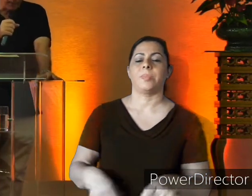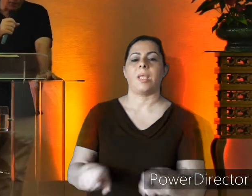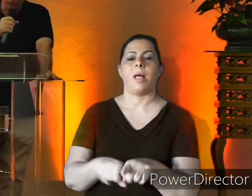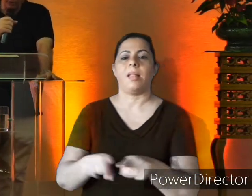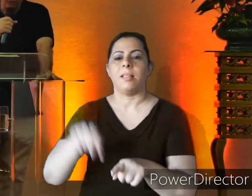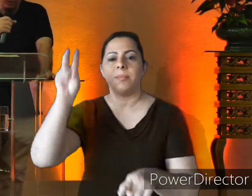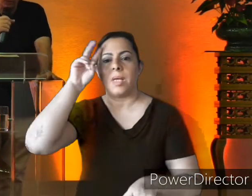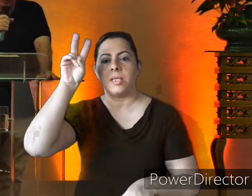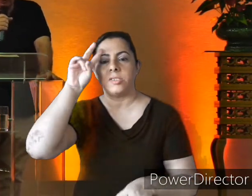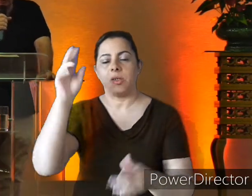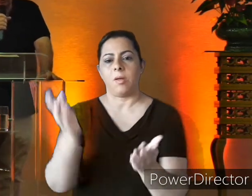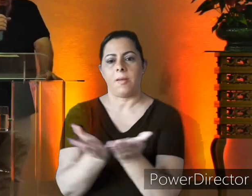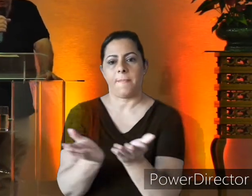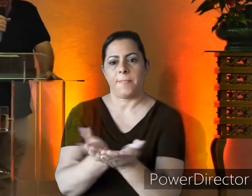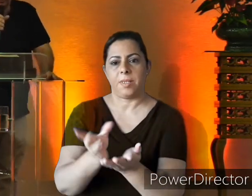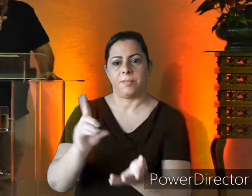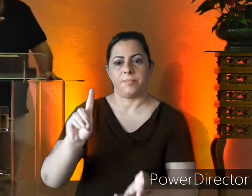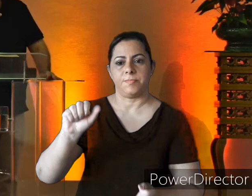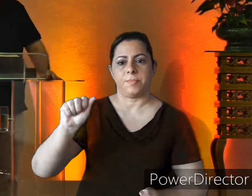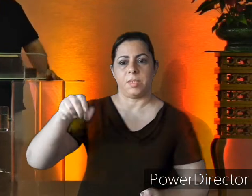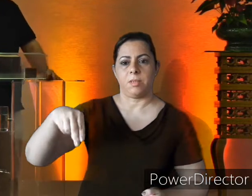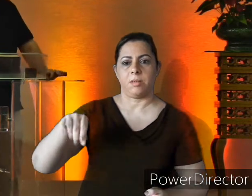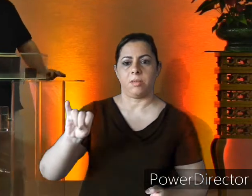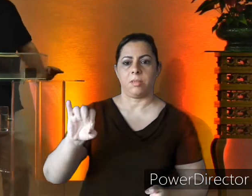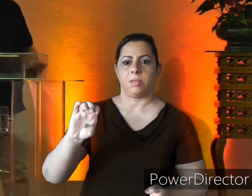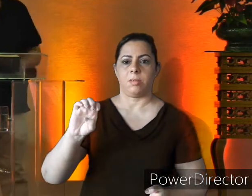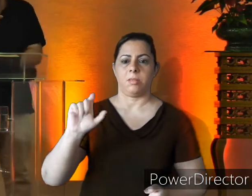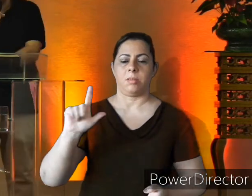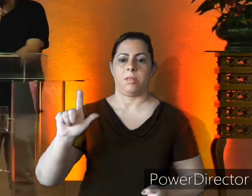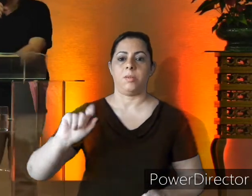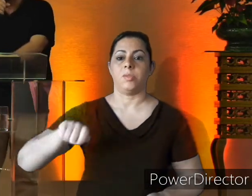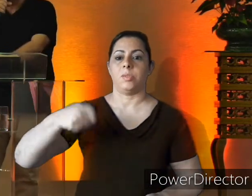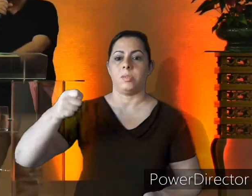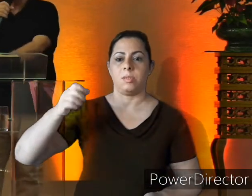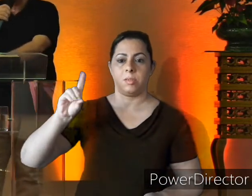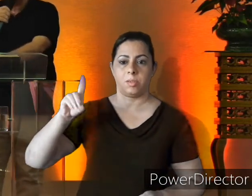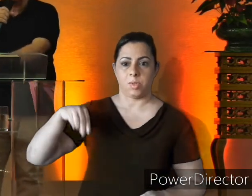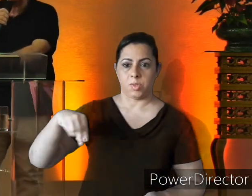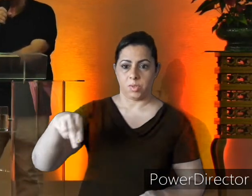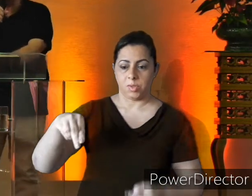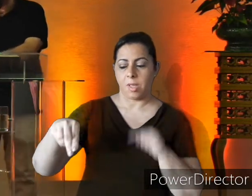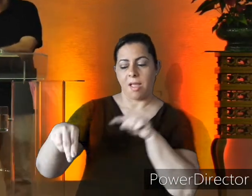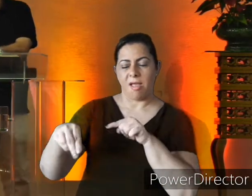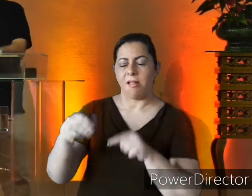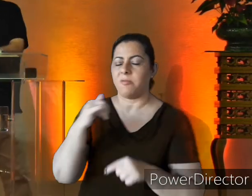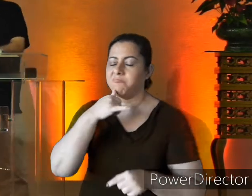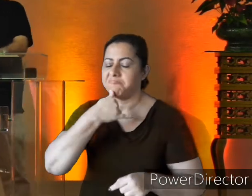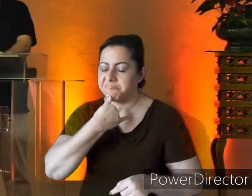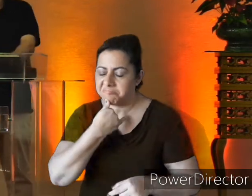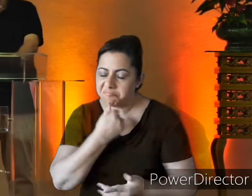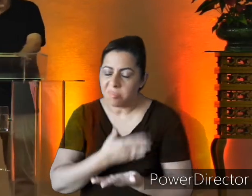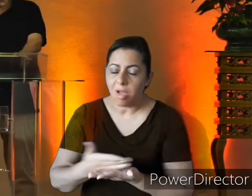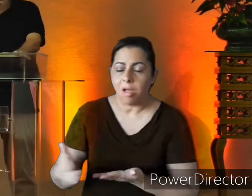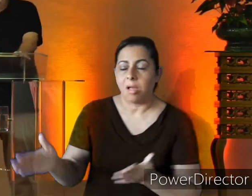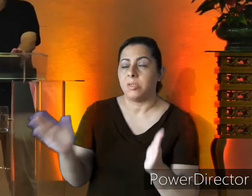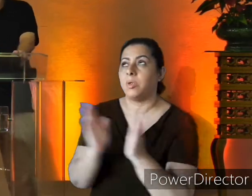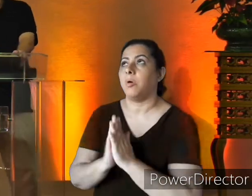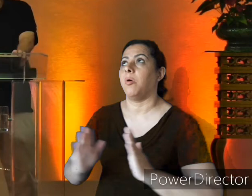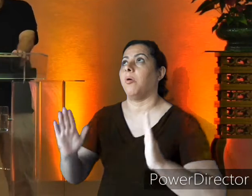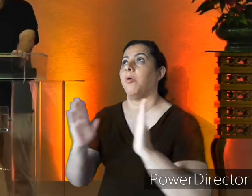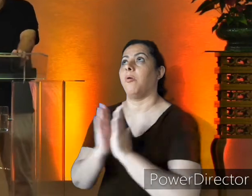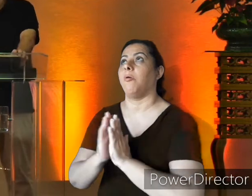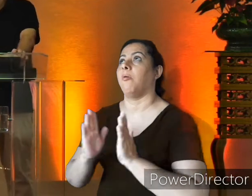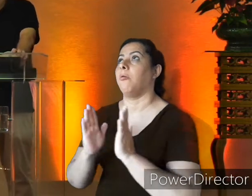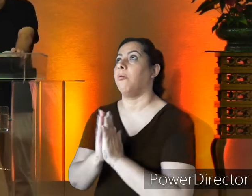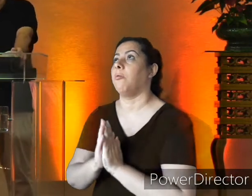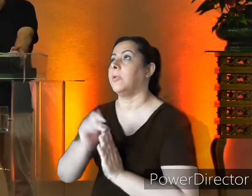a palavra diz que durante 21 dias ele ora e jejua, e no 21º dia, um anjo do Senhor